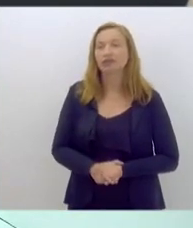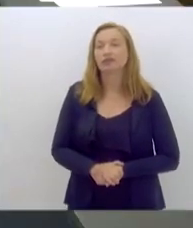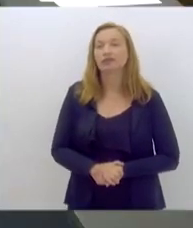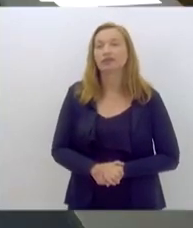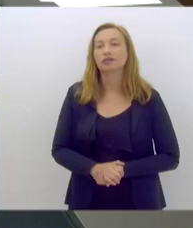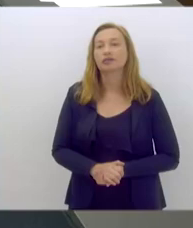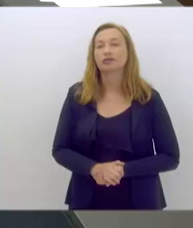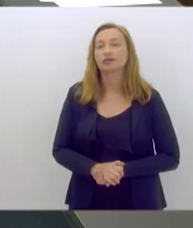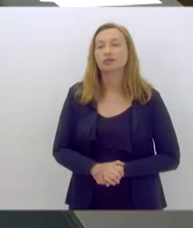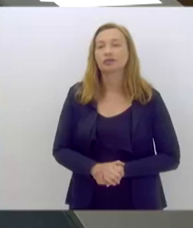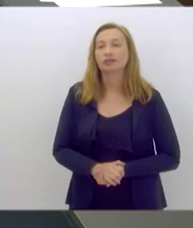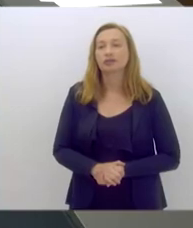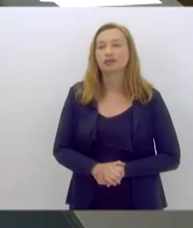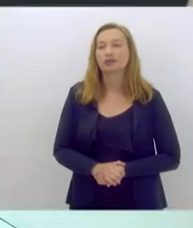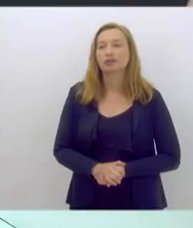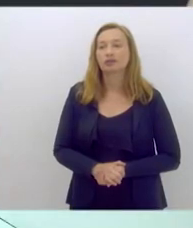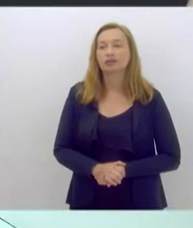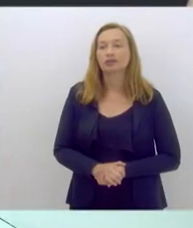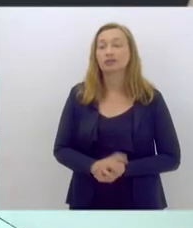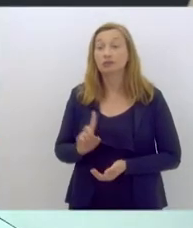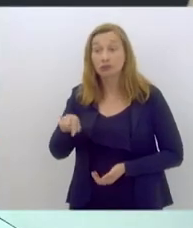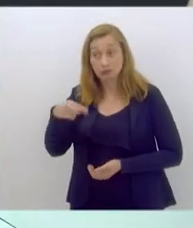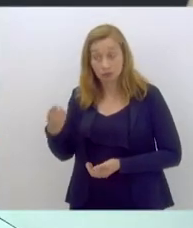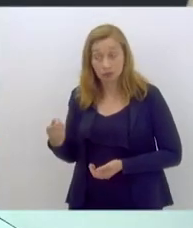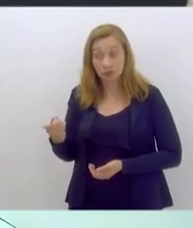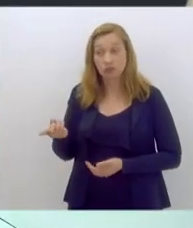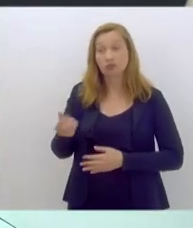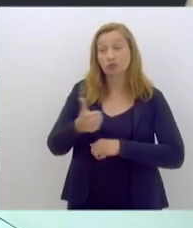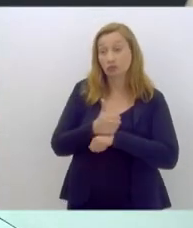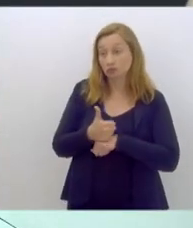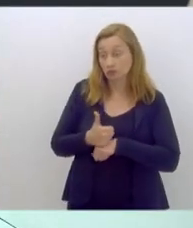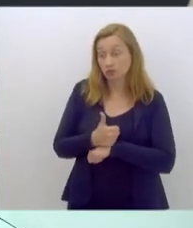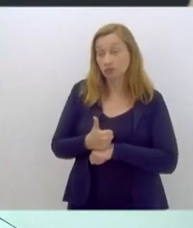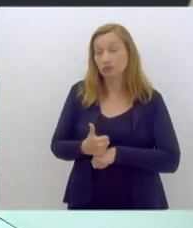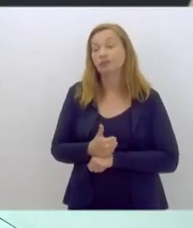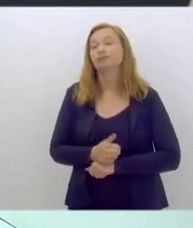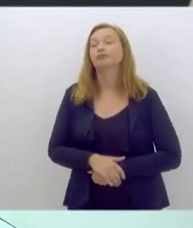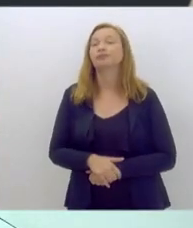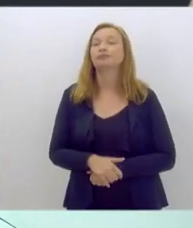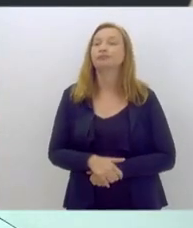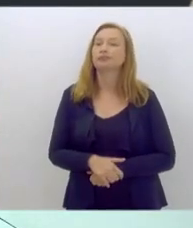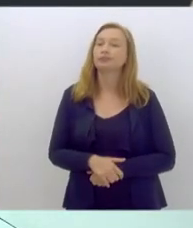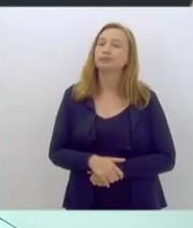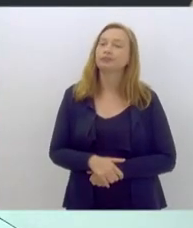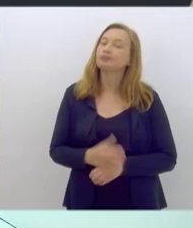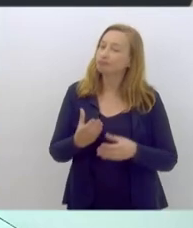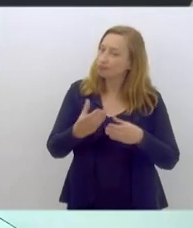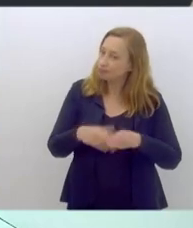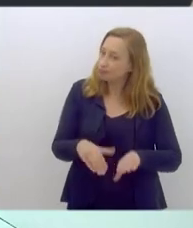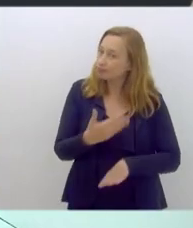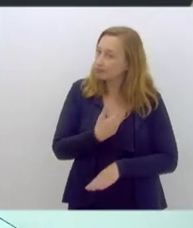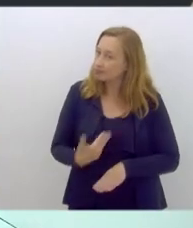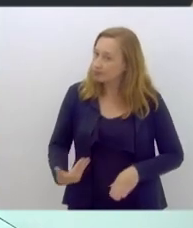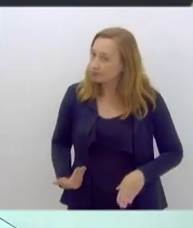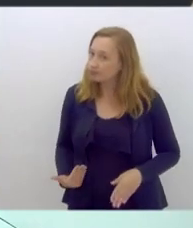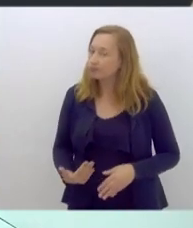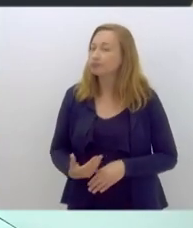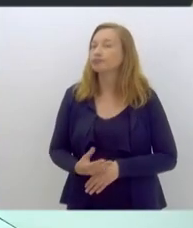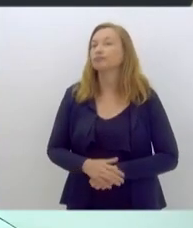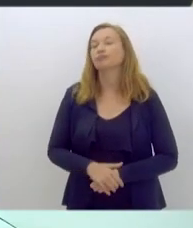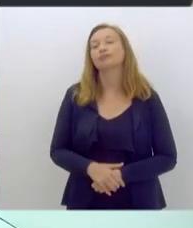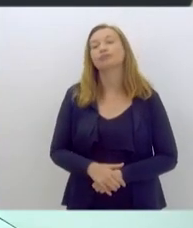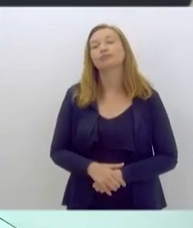e como ela outros profissionais que passaram por concurso público ou estão